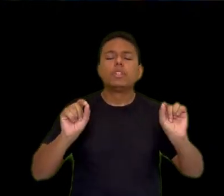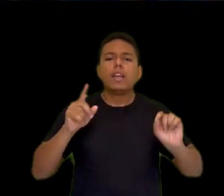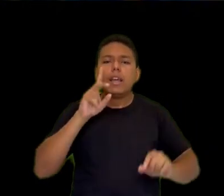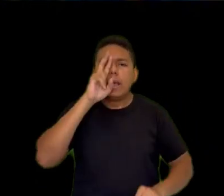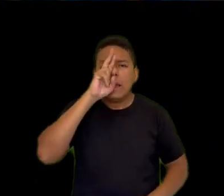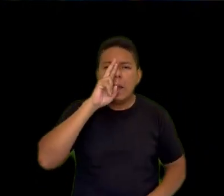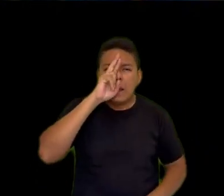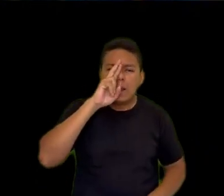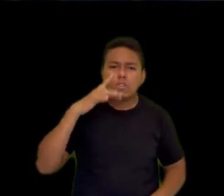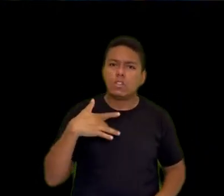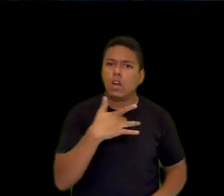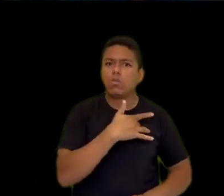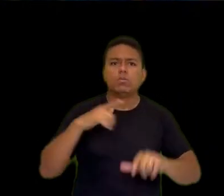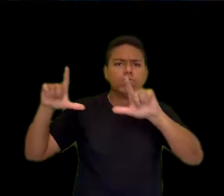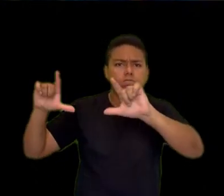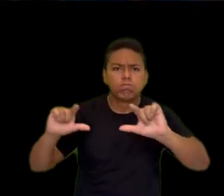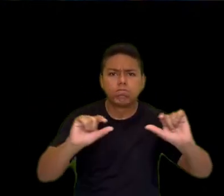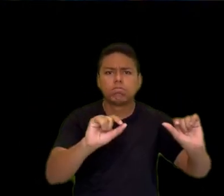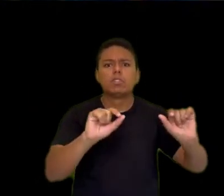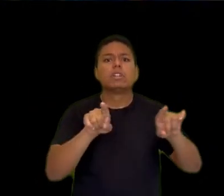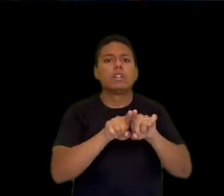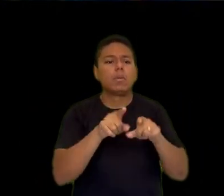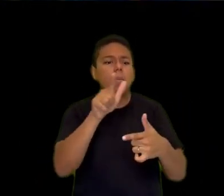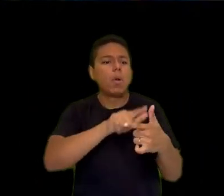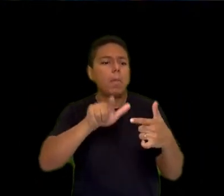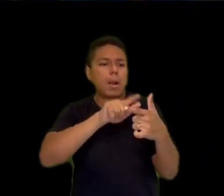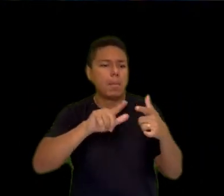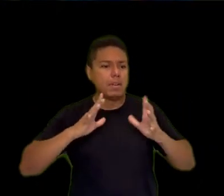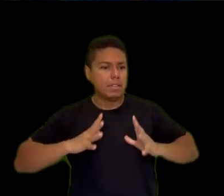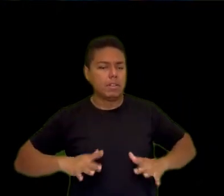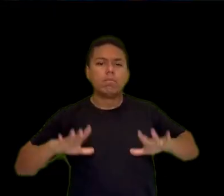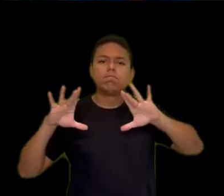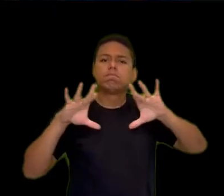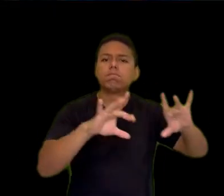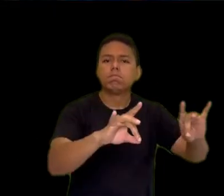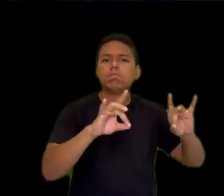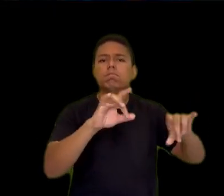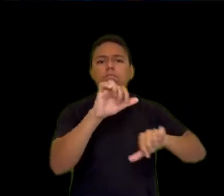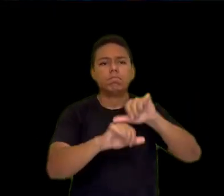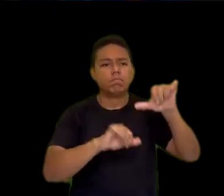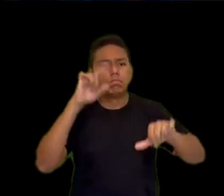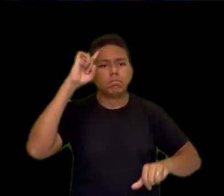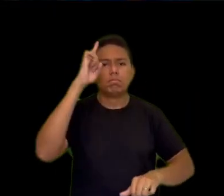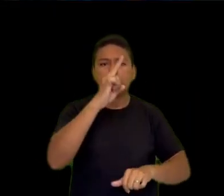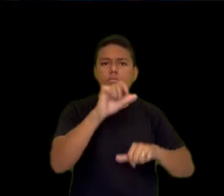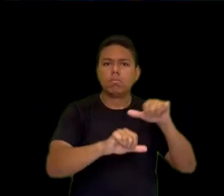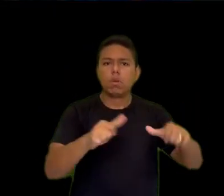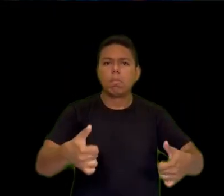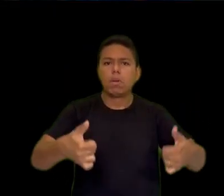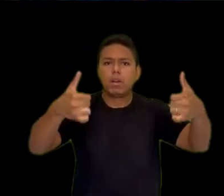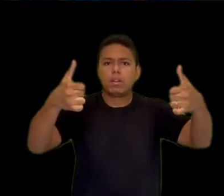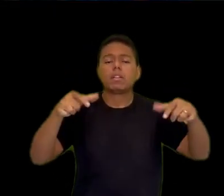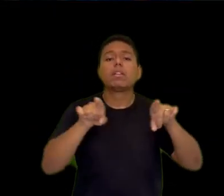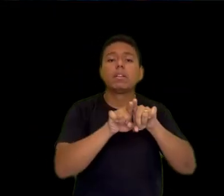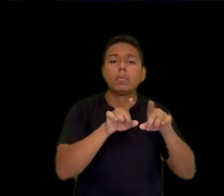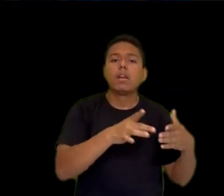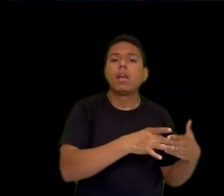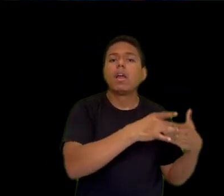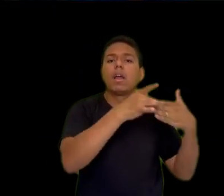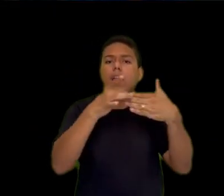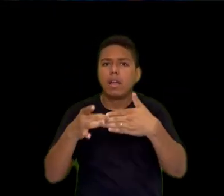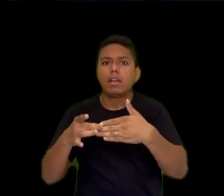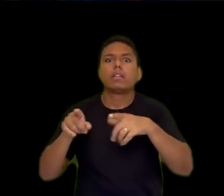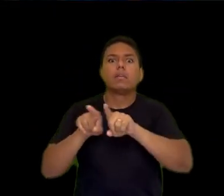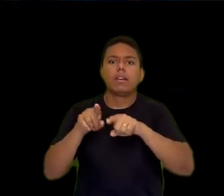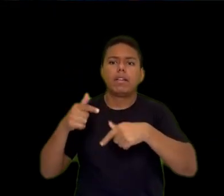do meio ambiente, produção, circulação de bens e da prestação de serviços de interesse da saúde, o que abrange